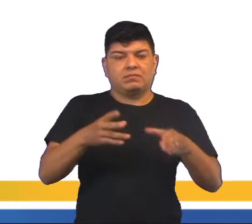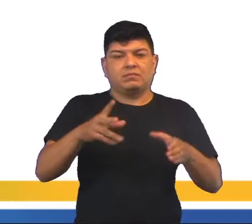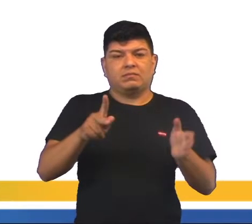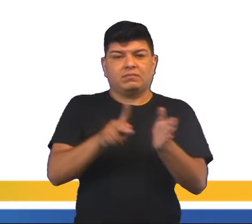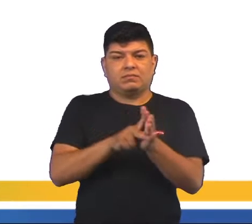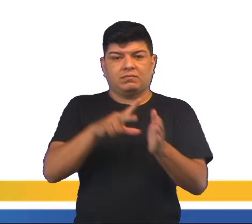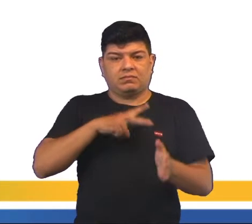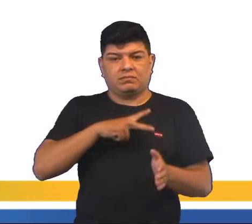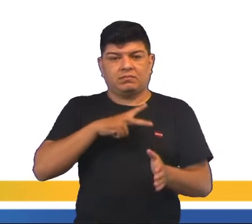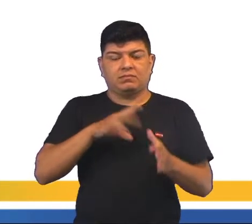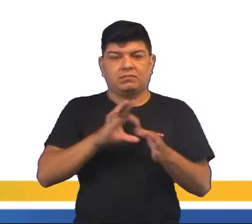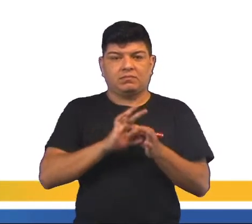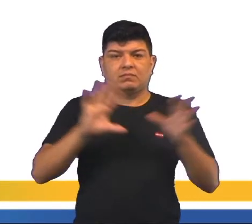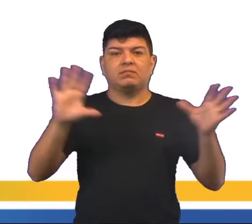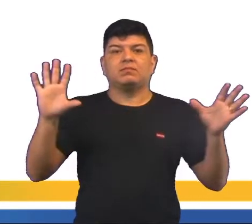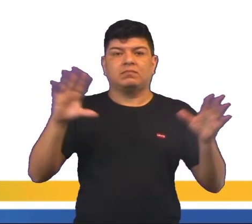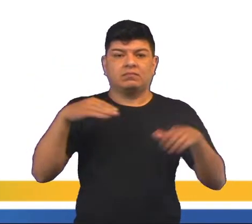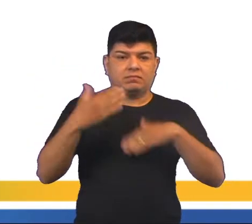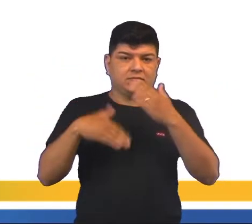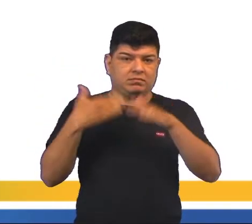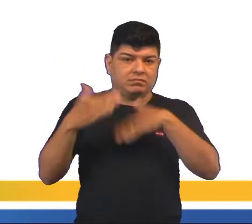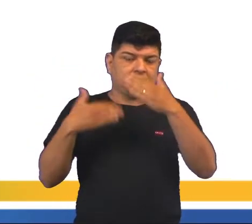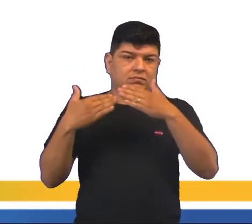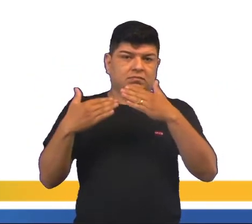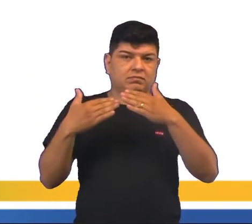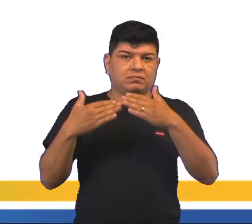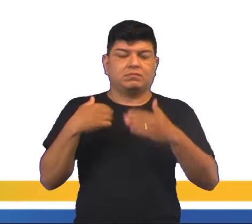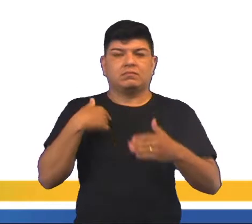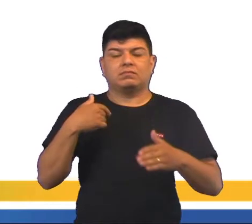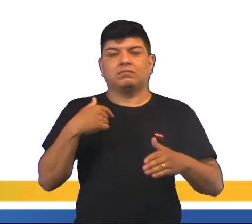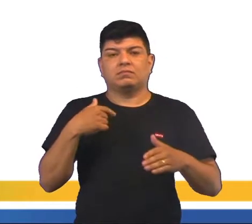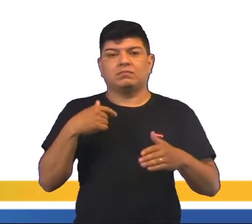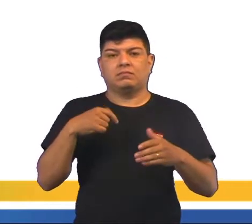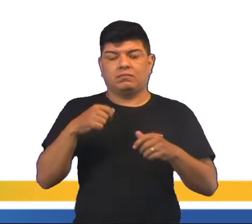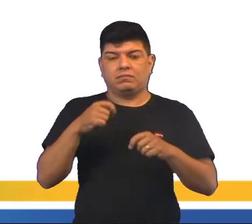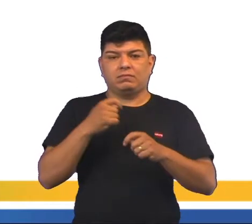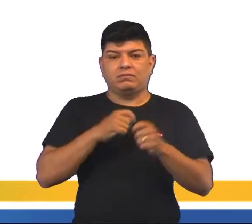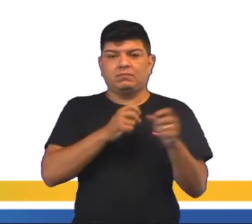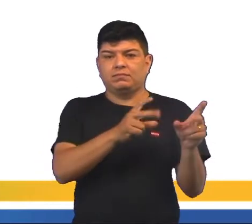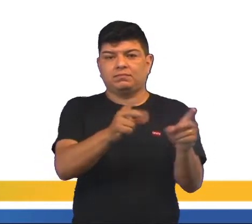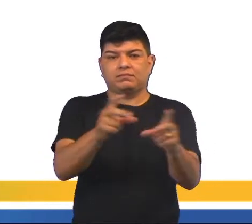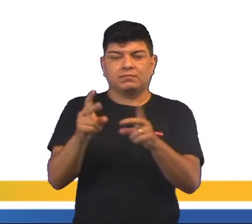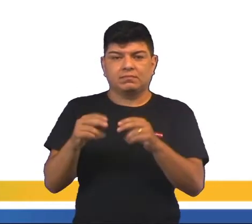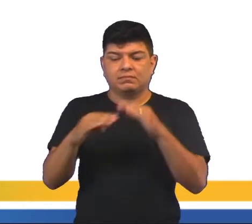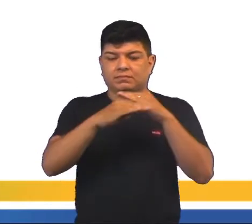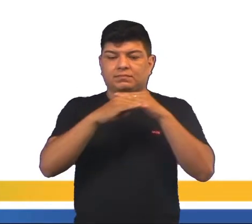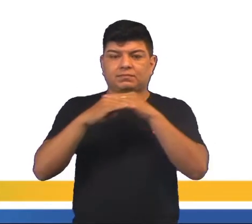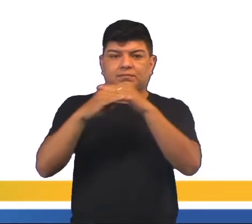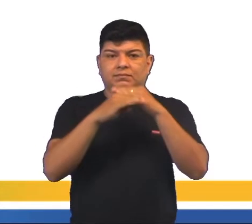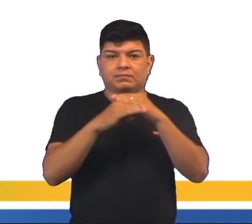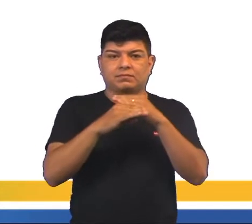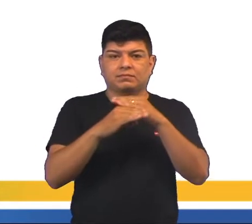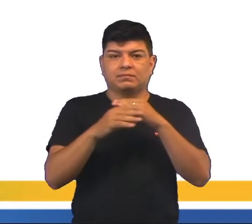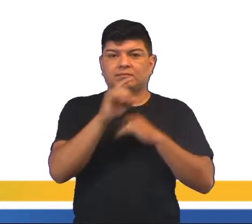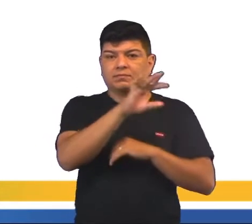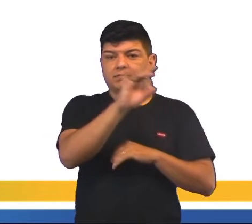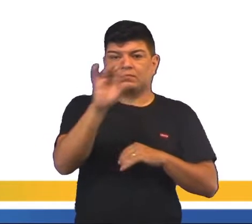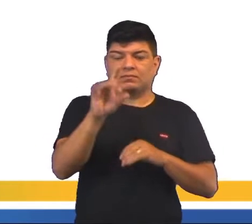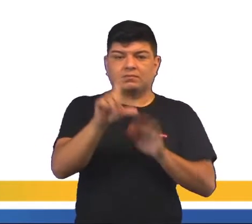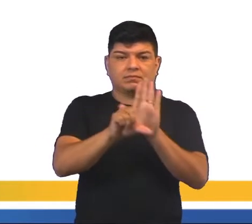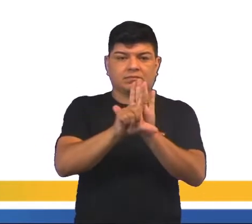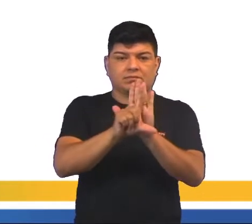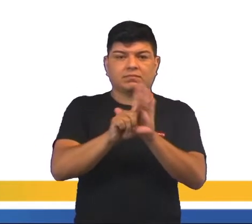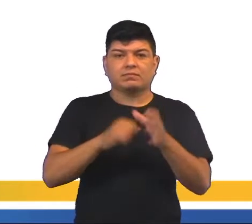privada, amplas liberdades no desenvolvimento das atividades comerciais e a igualdade dos indivíduos perante a lei.